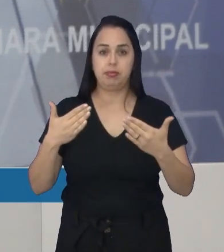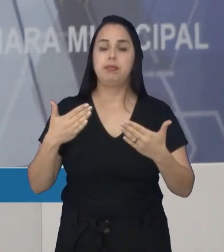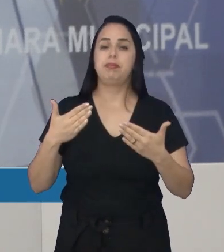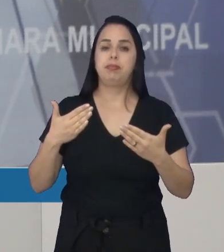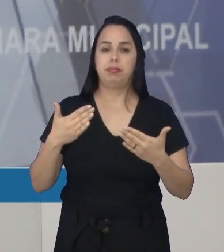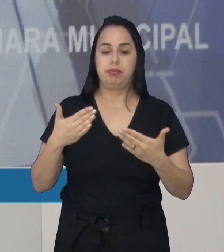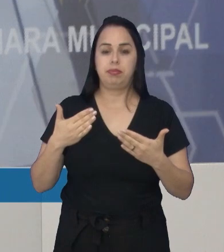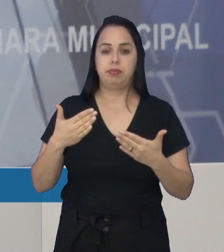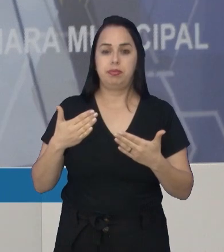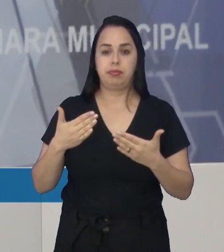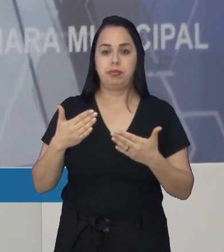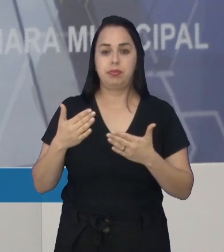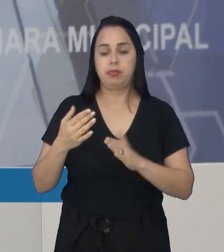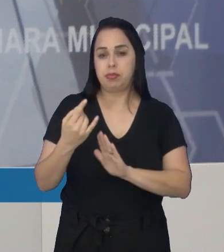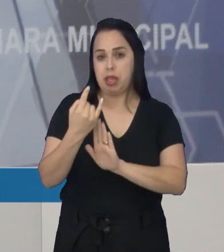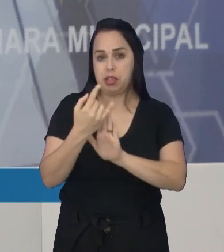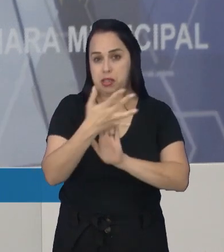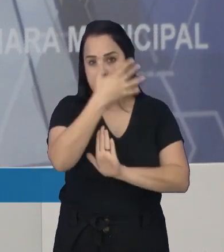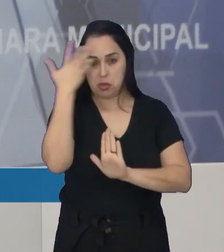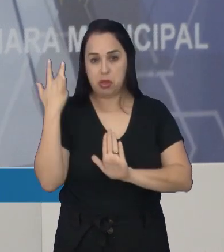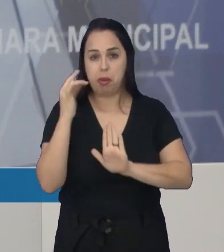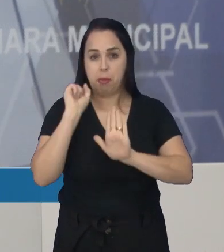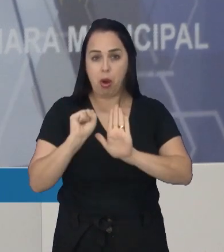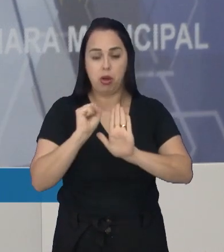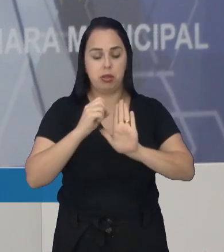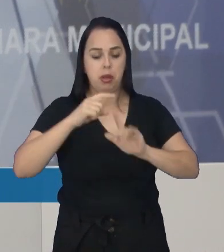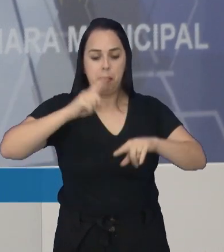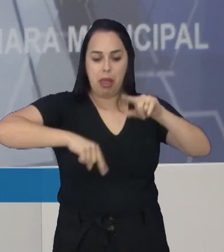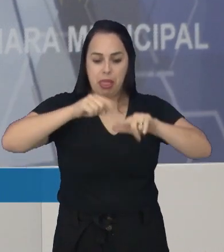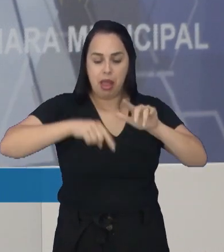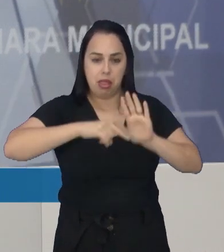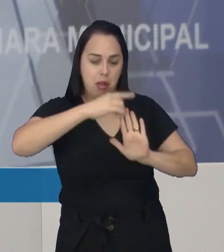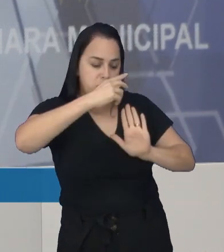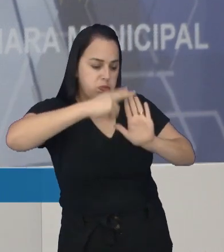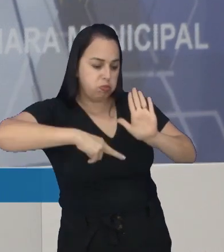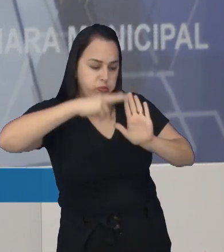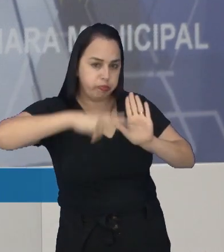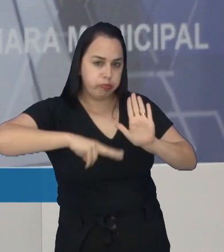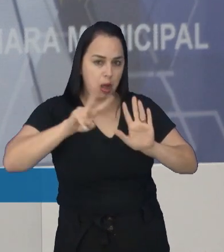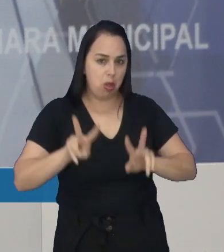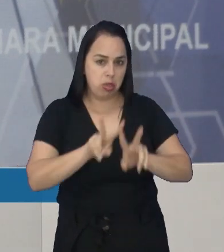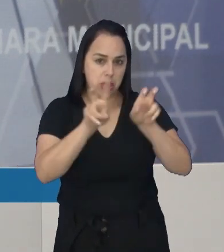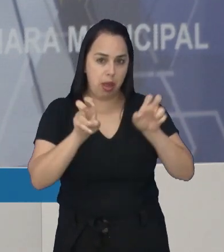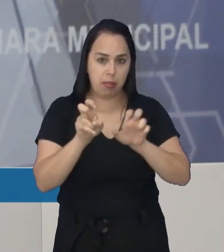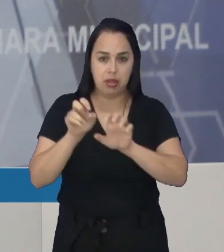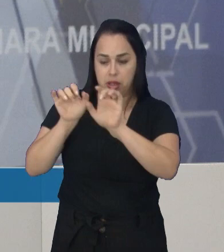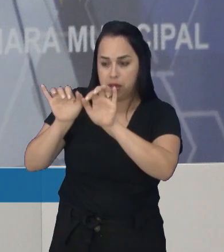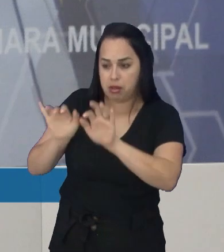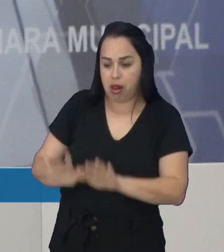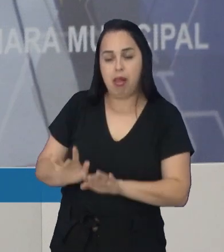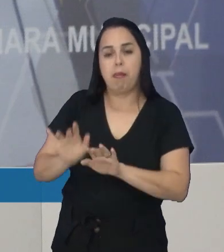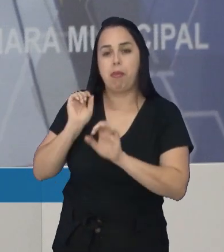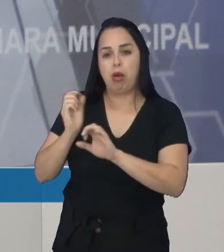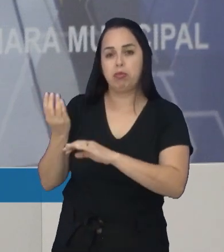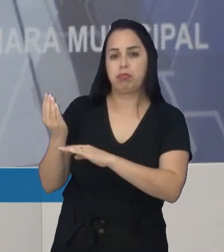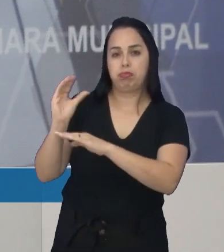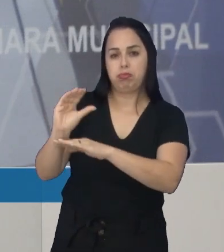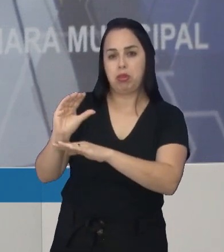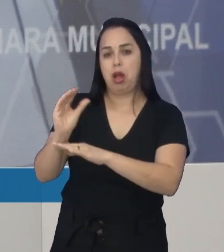para a consulta dos interessados o material relativo ao tema bem como formulários para sugestões